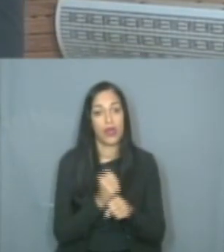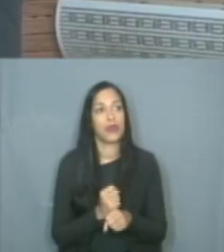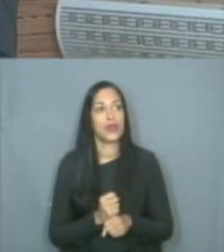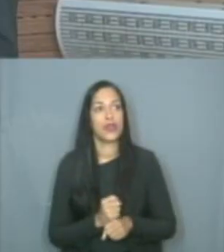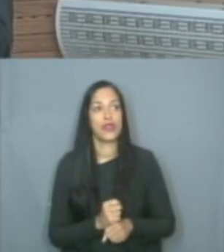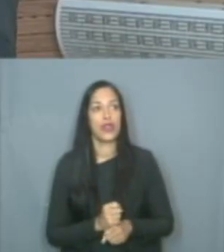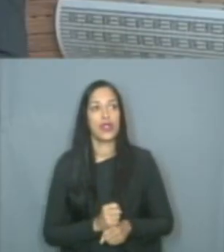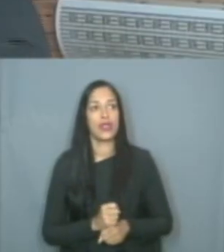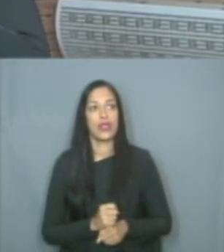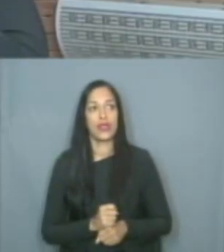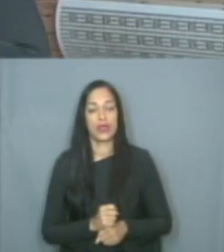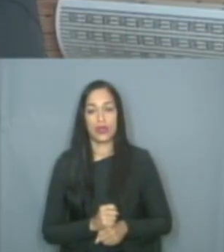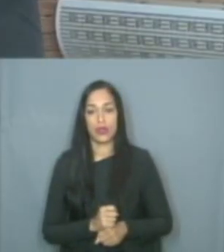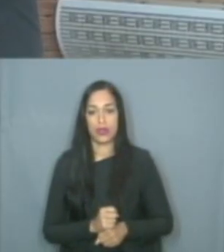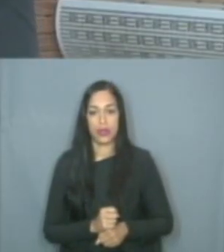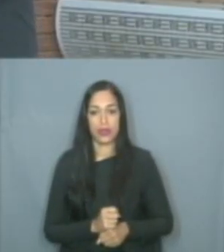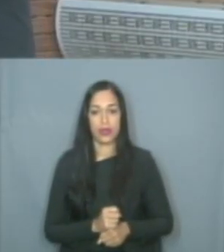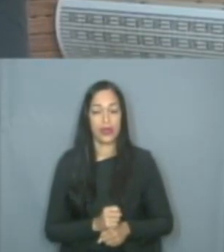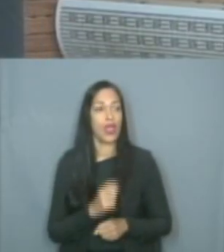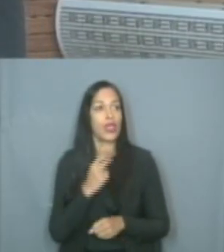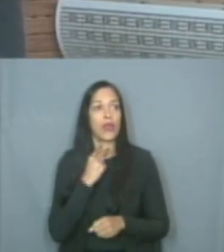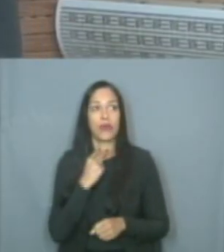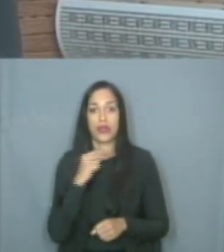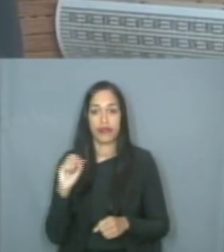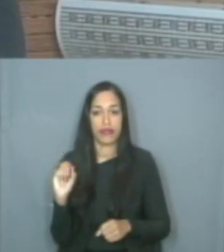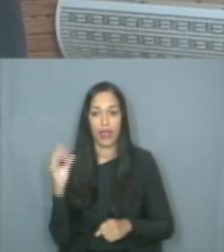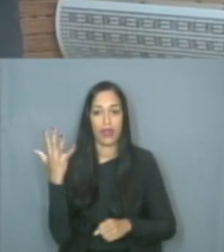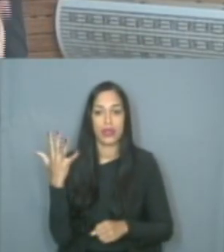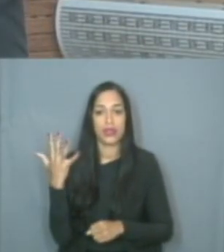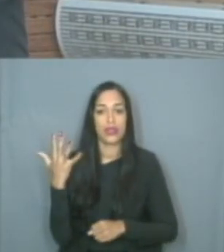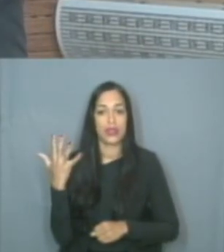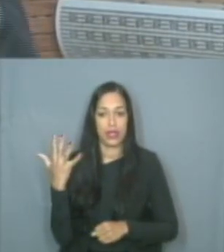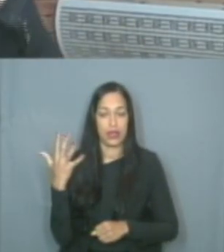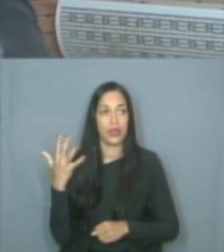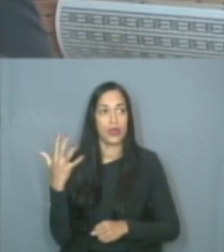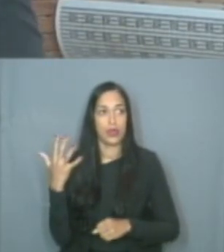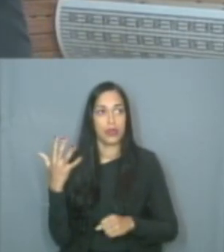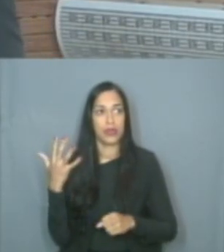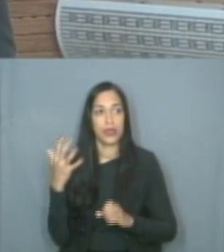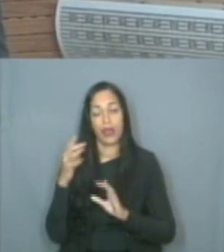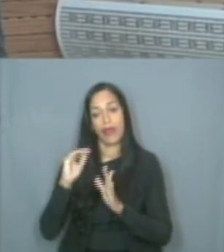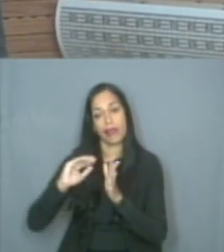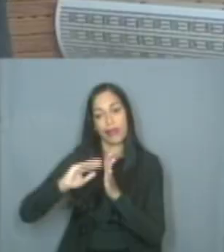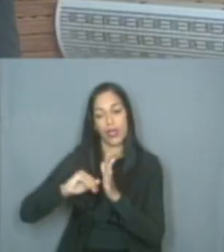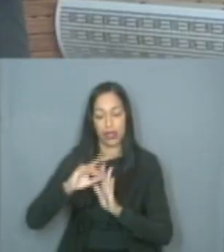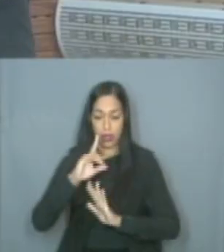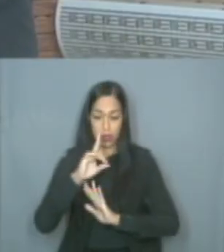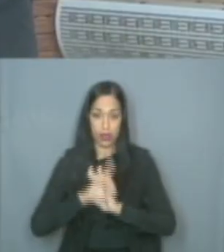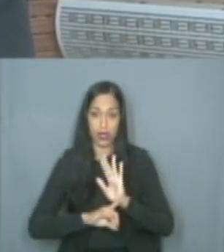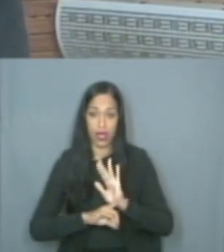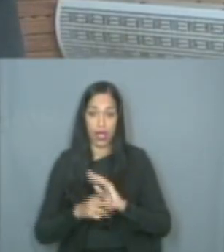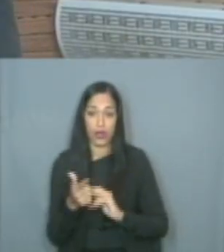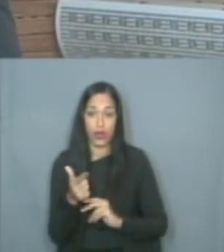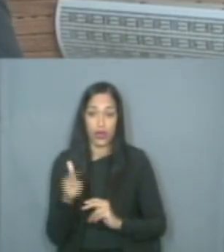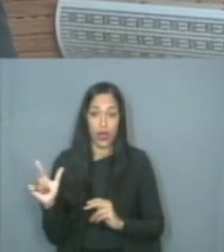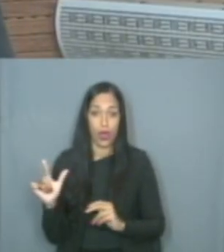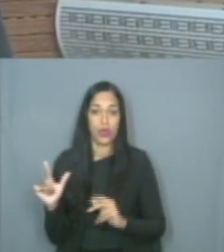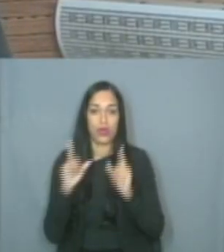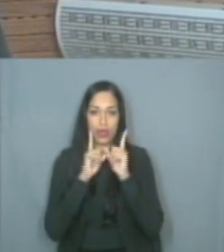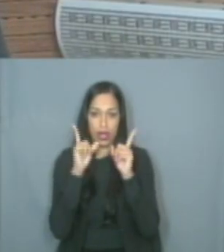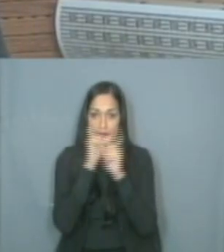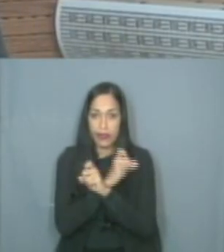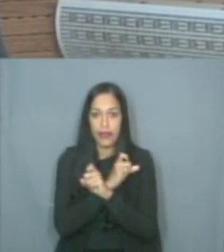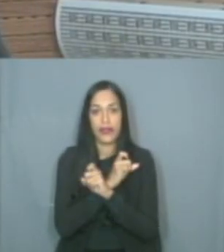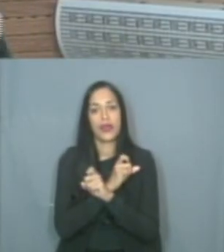ilegais, elas não podem continuar acontecendo porque retira o direito de outro transeunte que tenha dificuldade